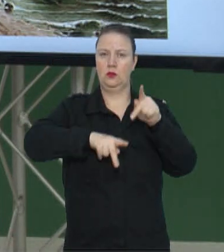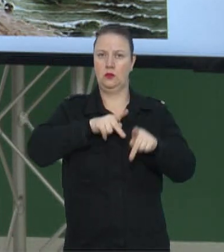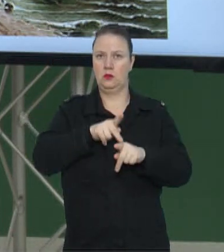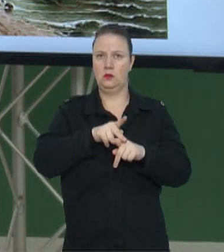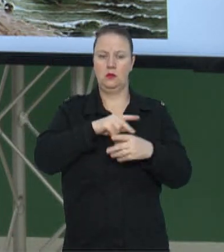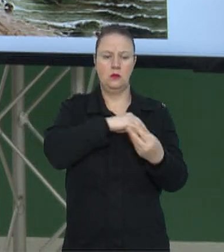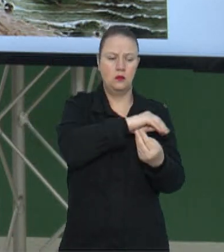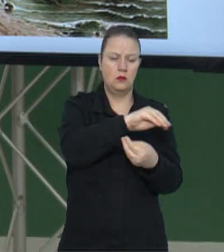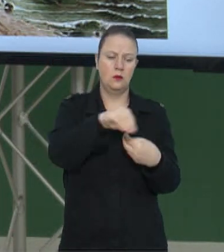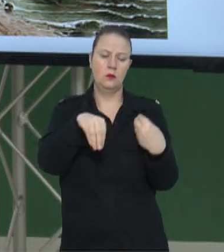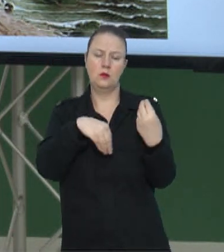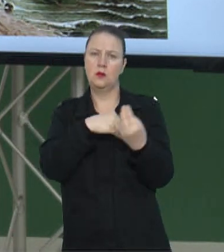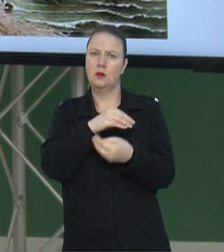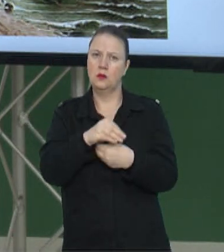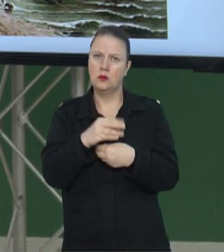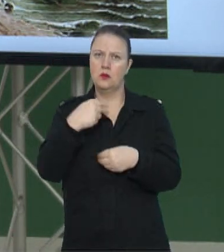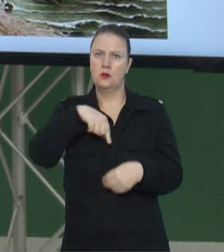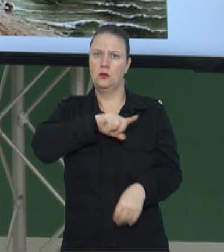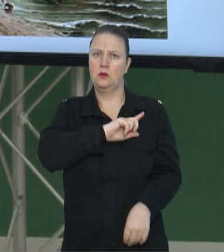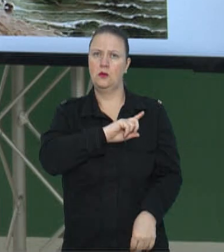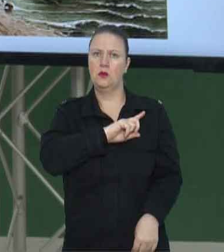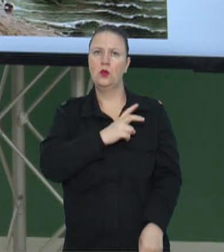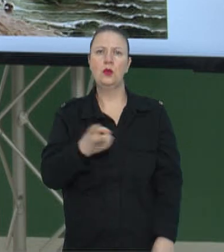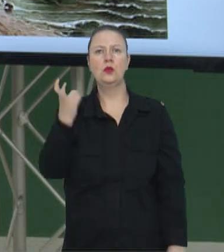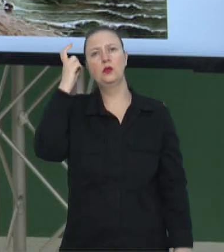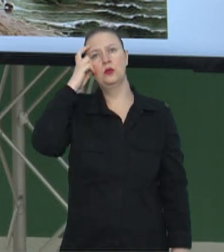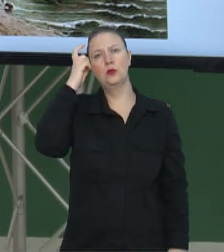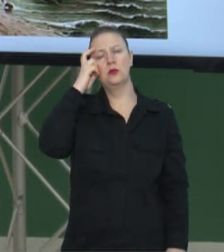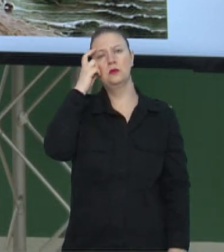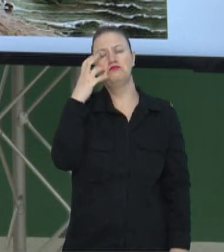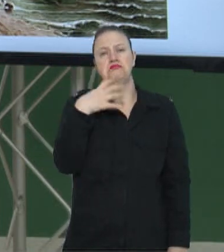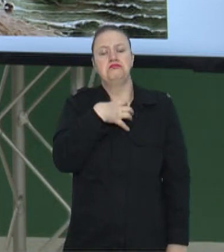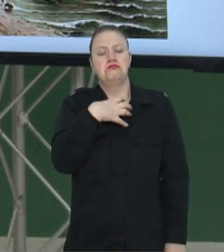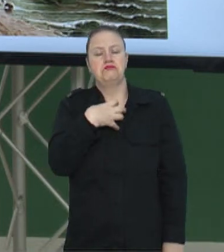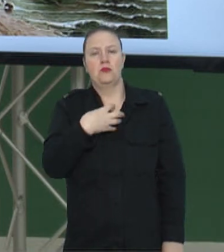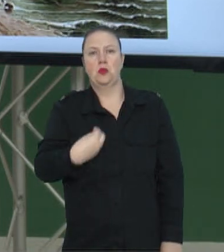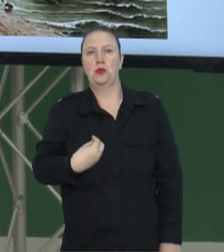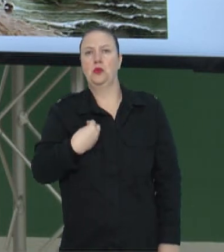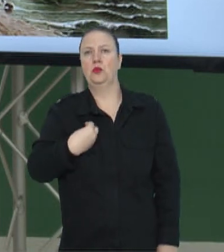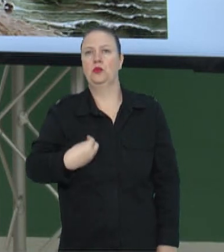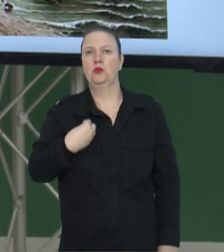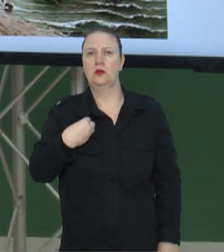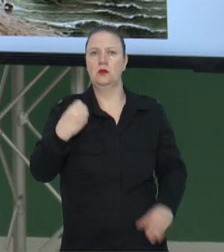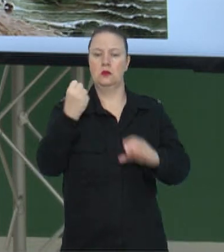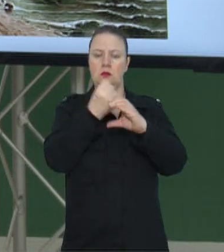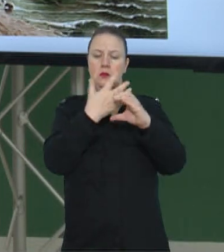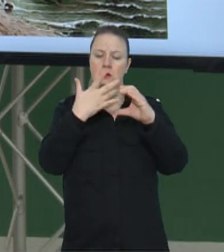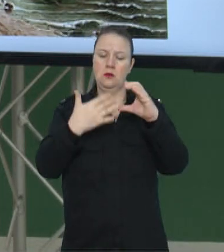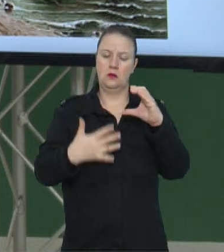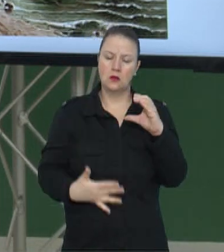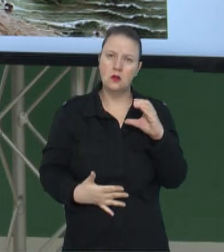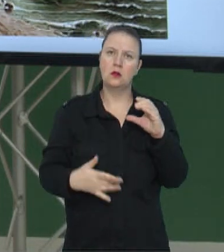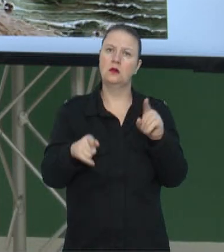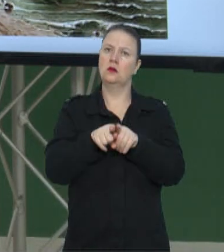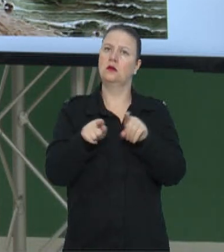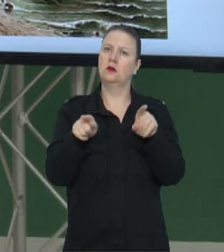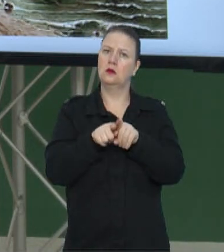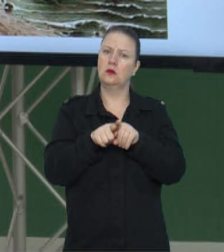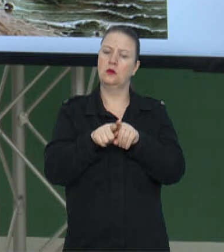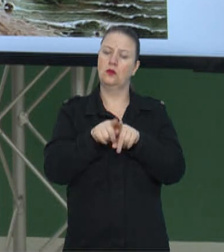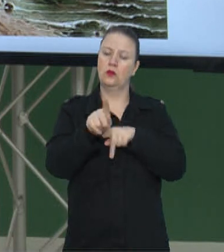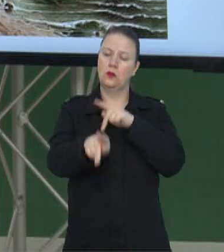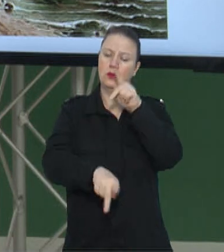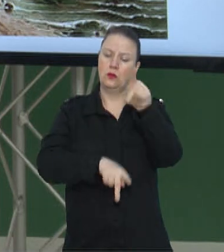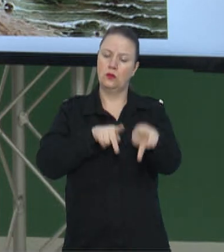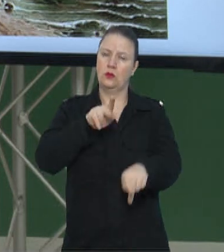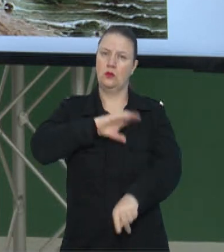presente na nossa cultura, no nosso modo de viver, características dos portugueses que